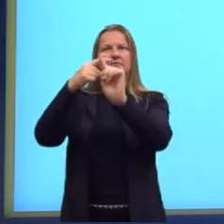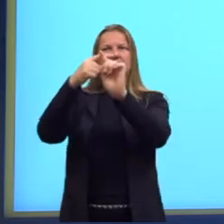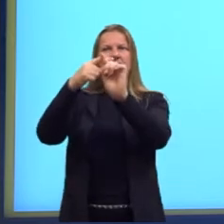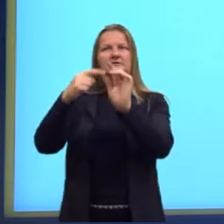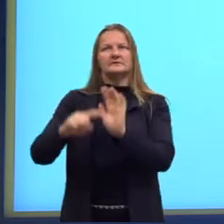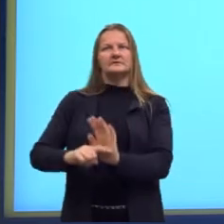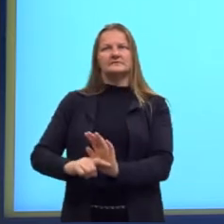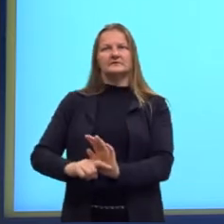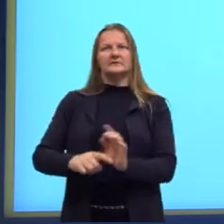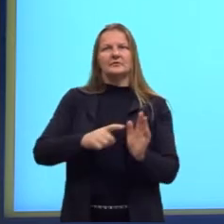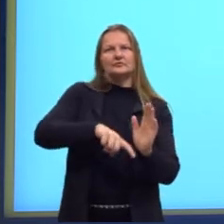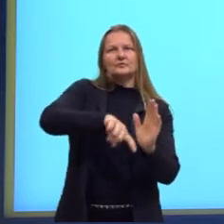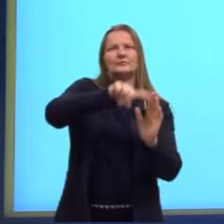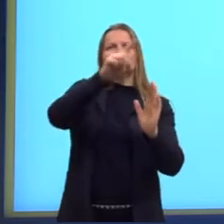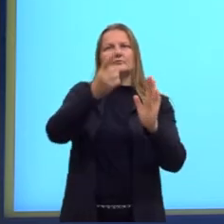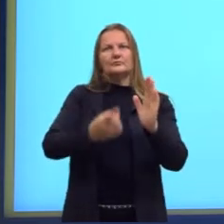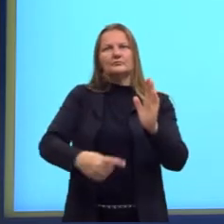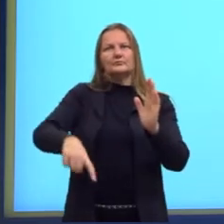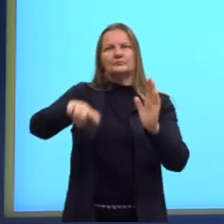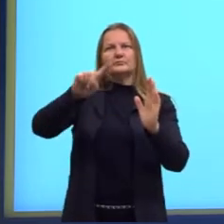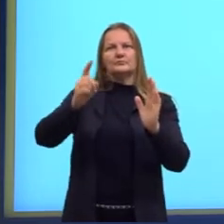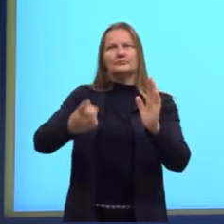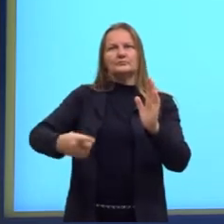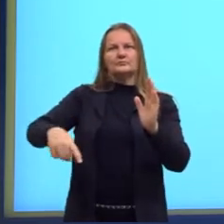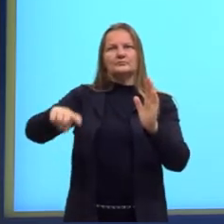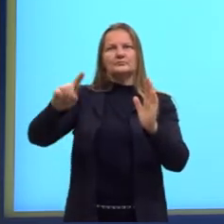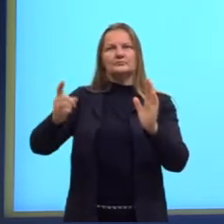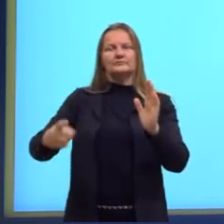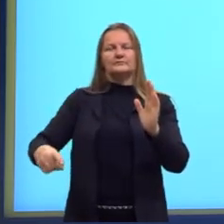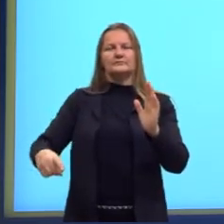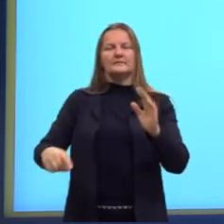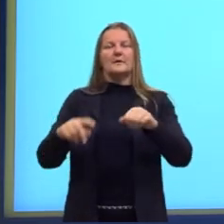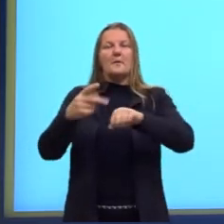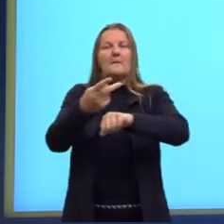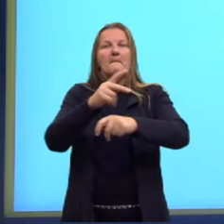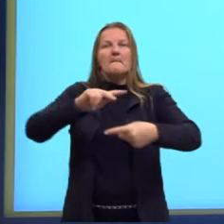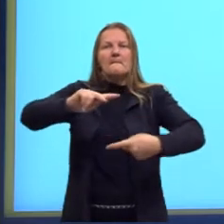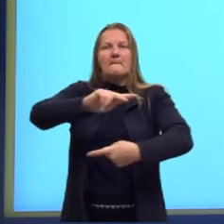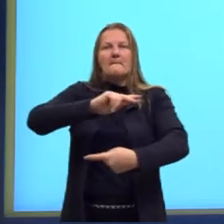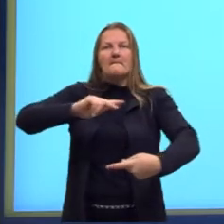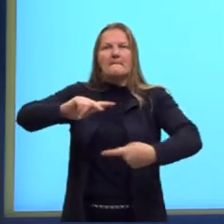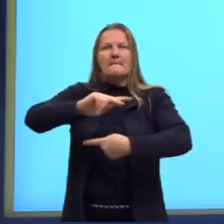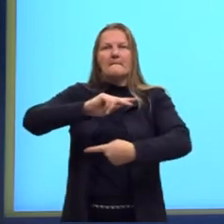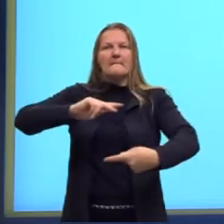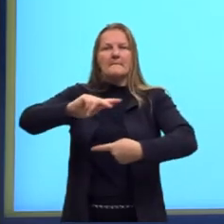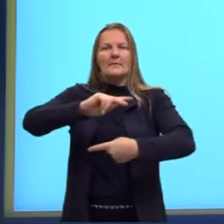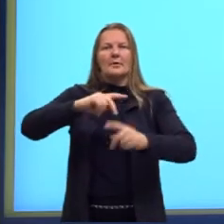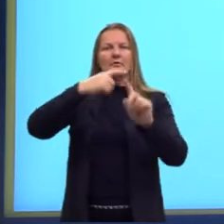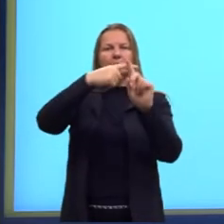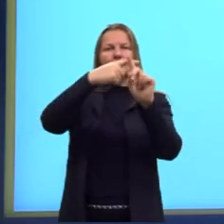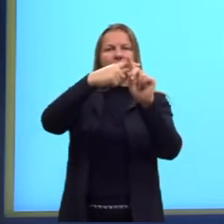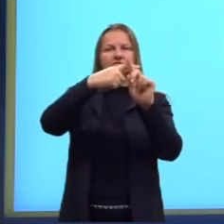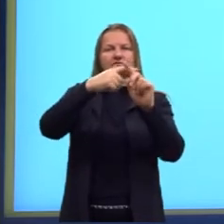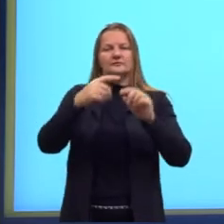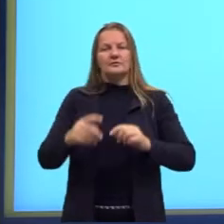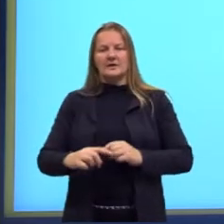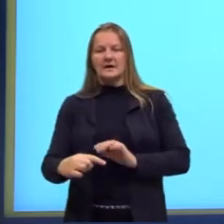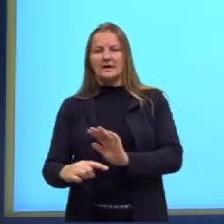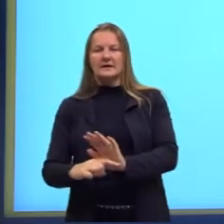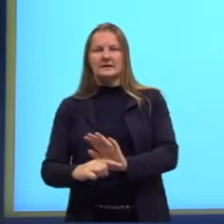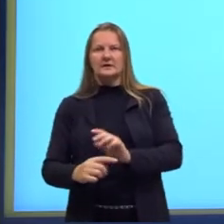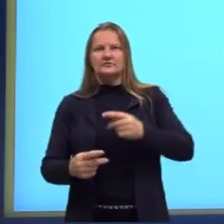o positivo negativo então é como se os polos né de positivo e negativo ficar sem se